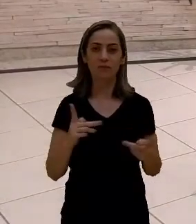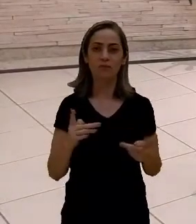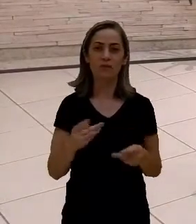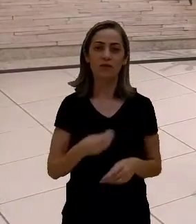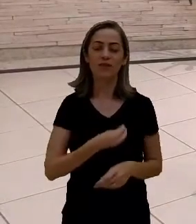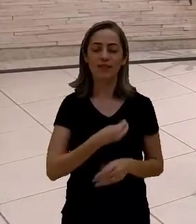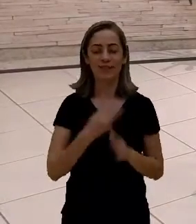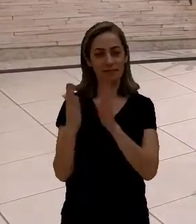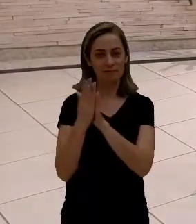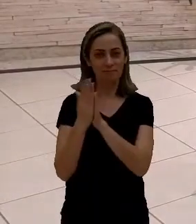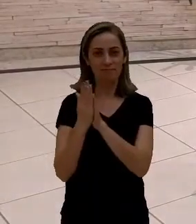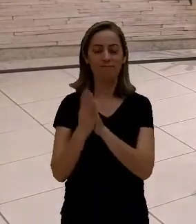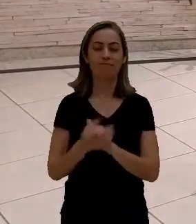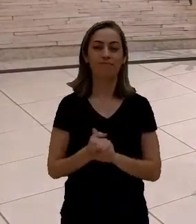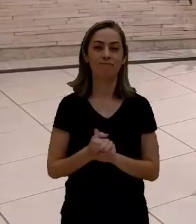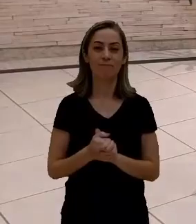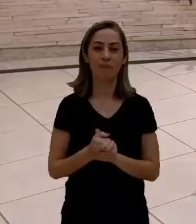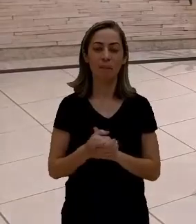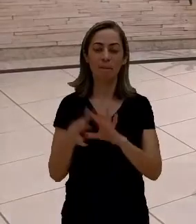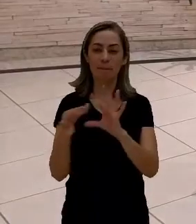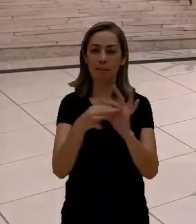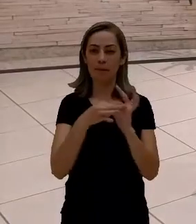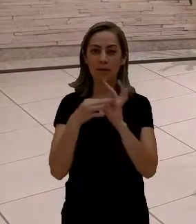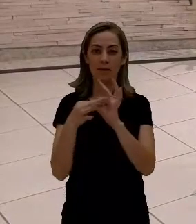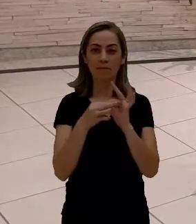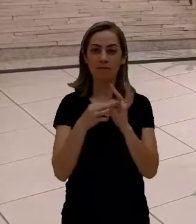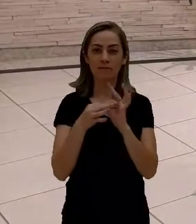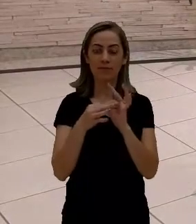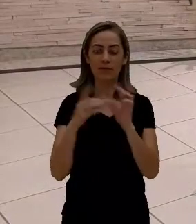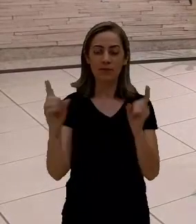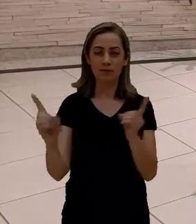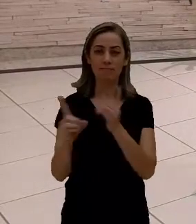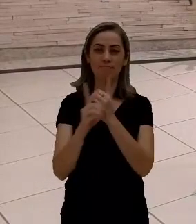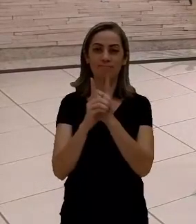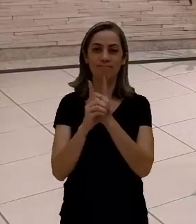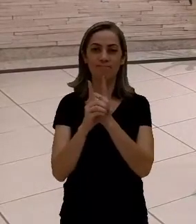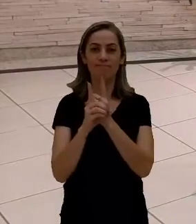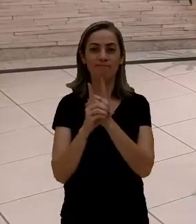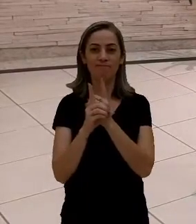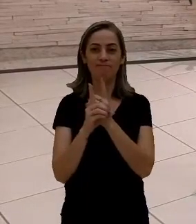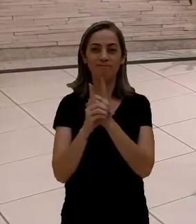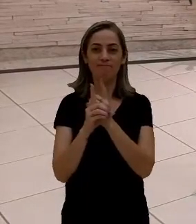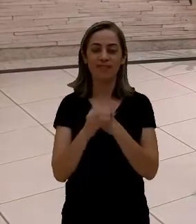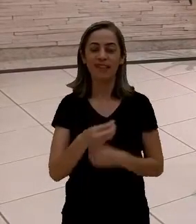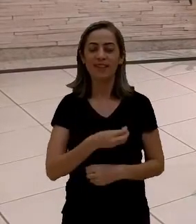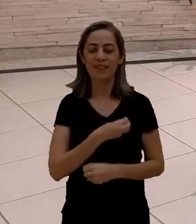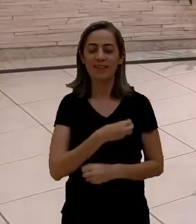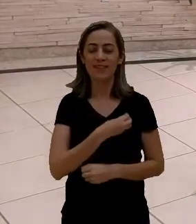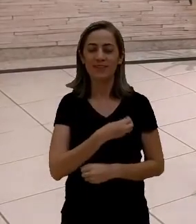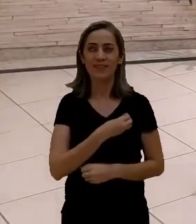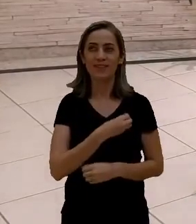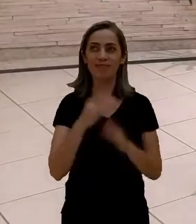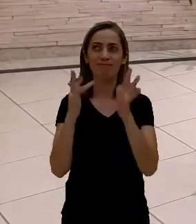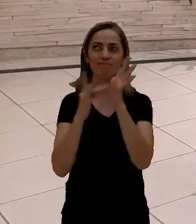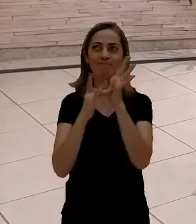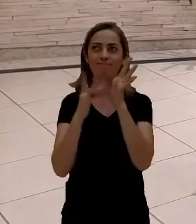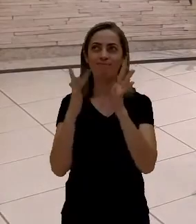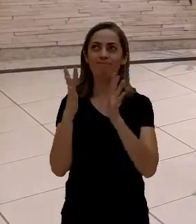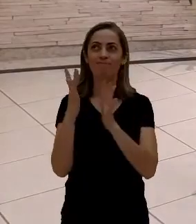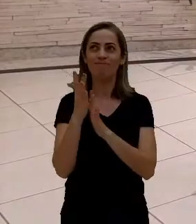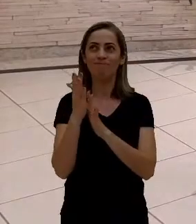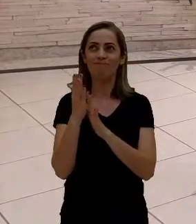aqui e munidos deste encontro deste estar com o Cristo